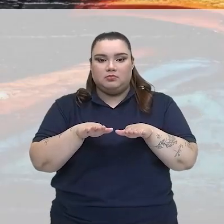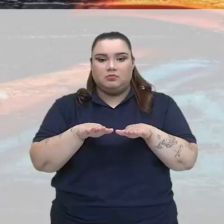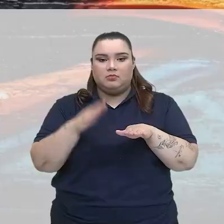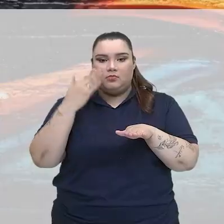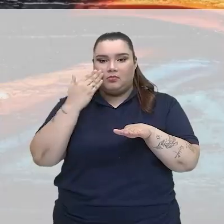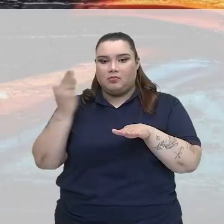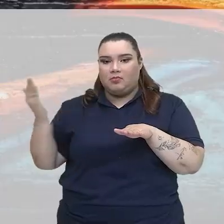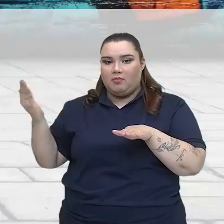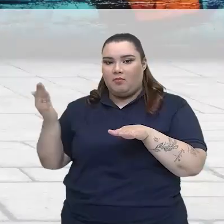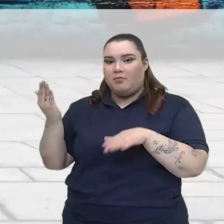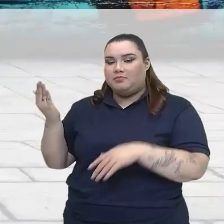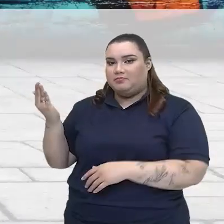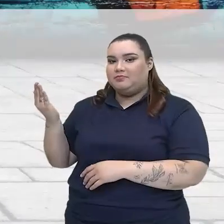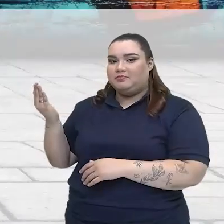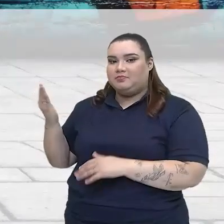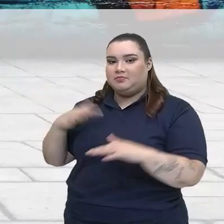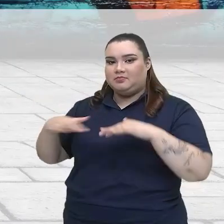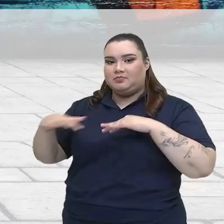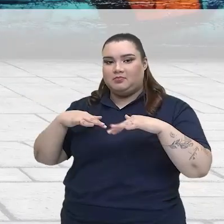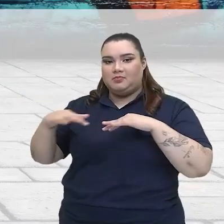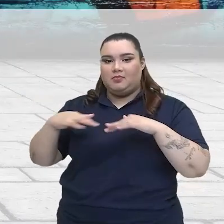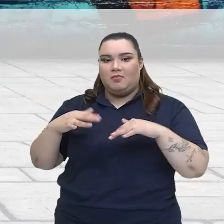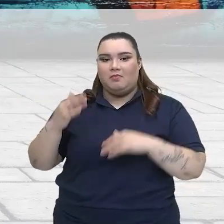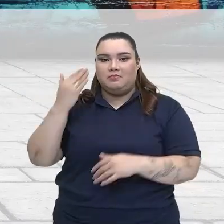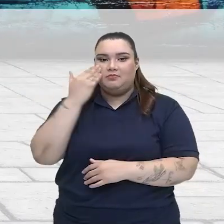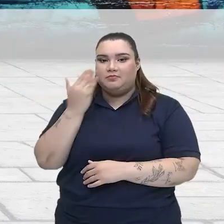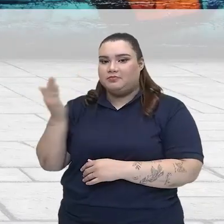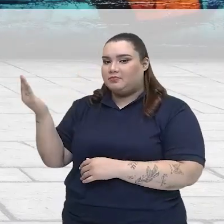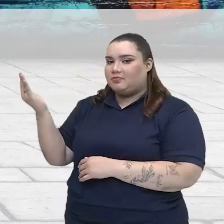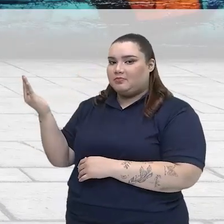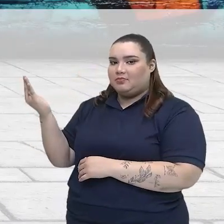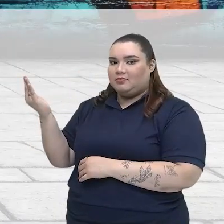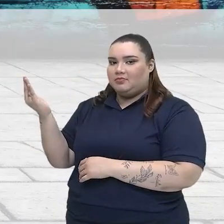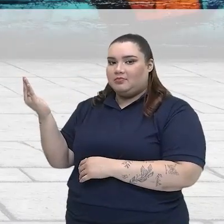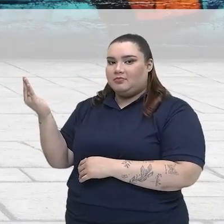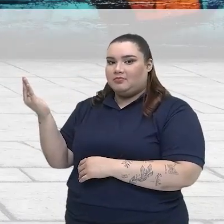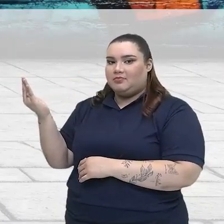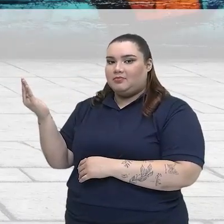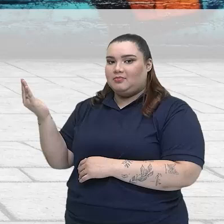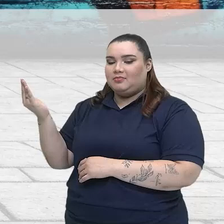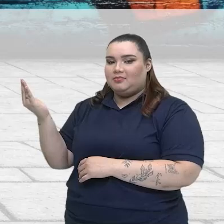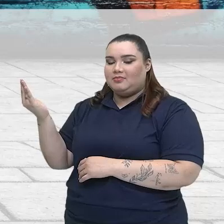fica em meia ponta, tá bom? Então, o movimento começa em